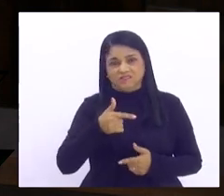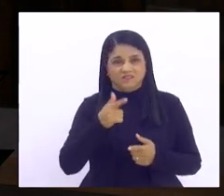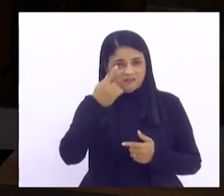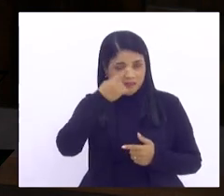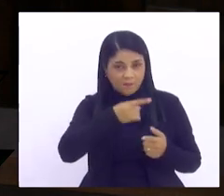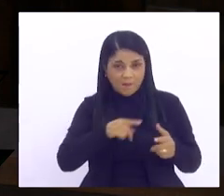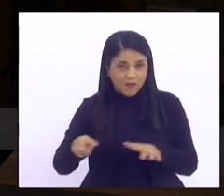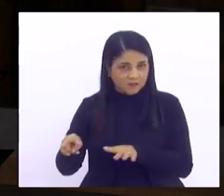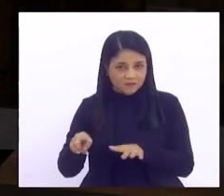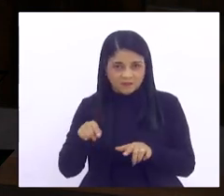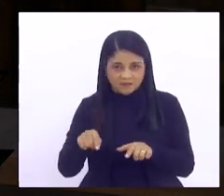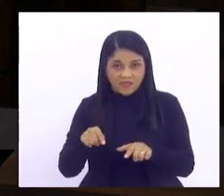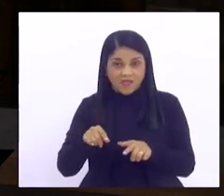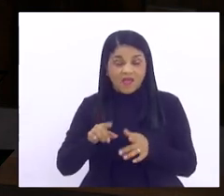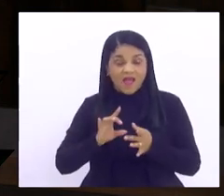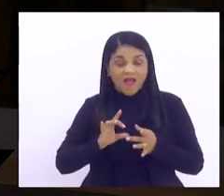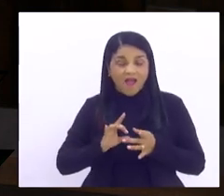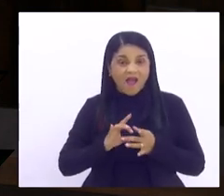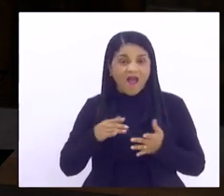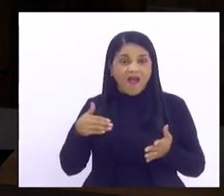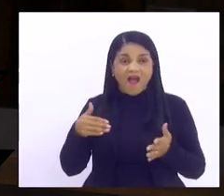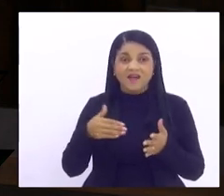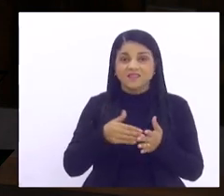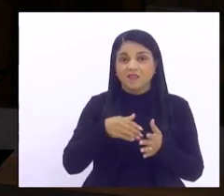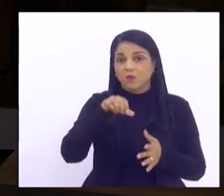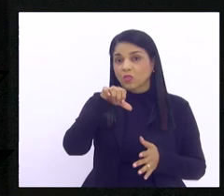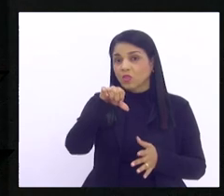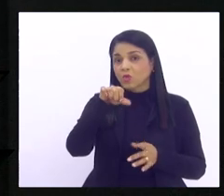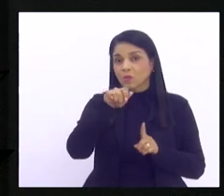até as 40 semanas, até o nono mês.